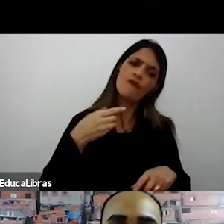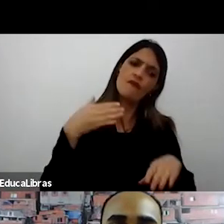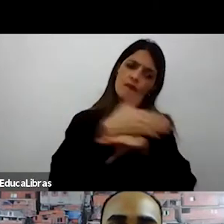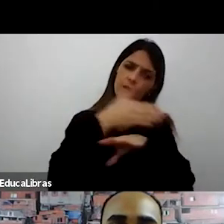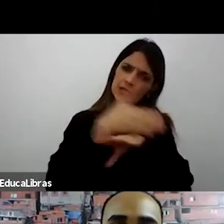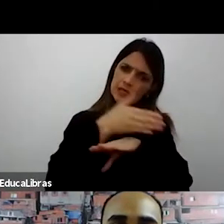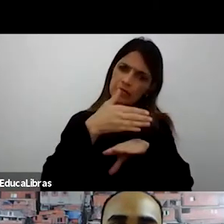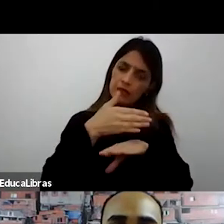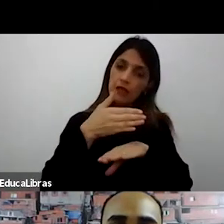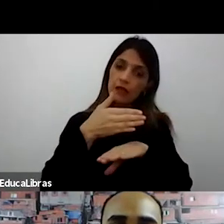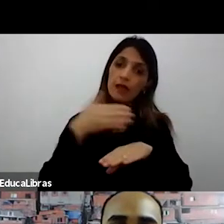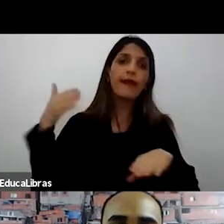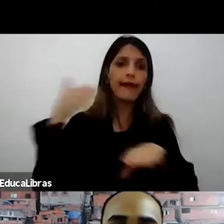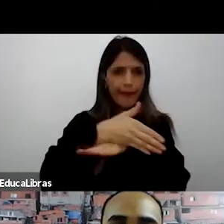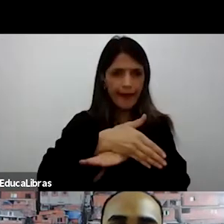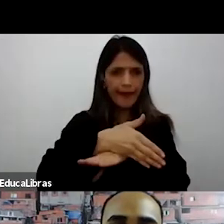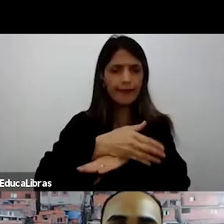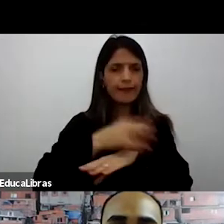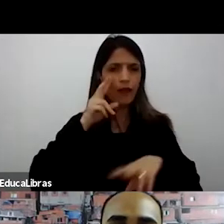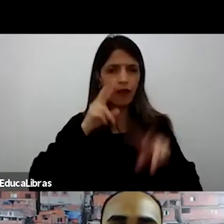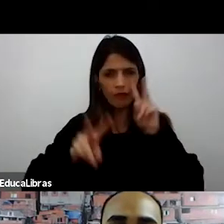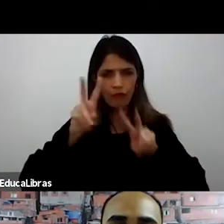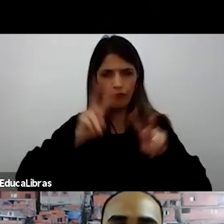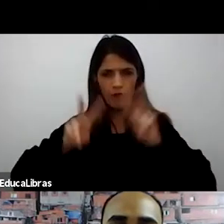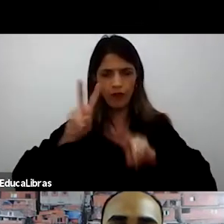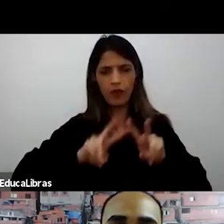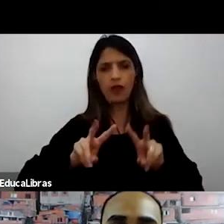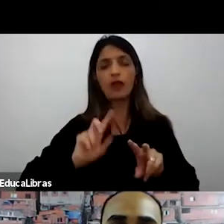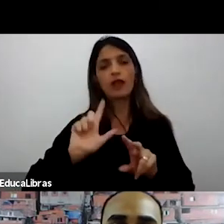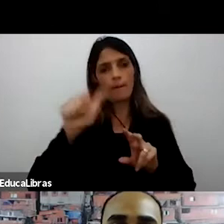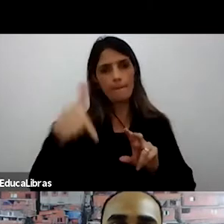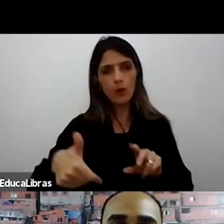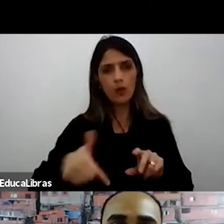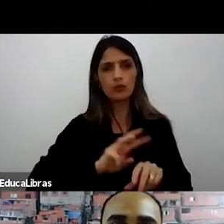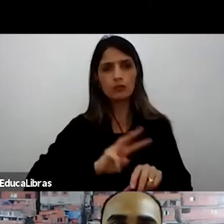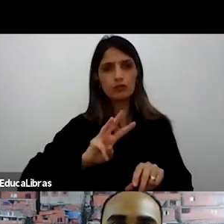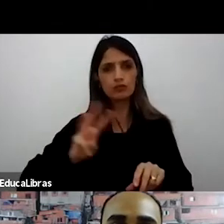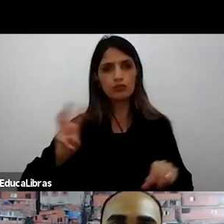site. A gente vai colocar o link aqui no chat já já.